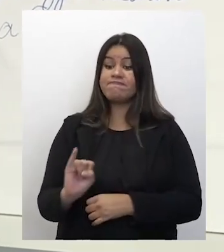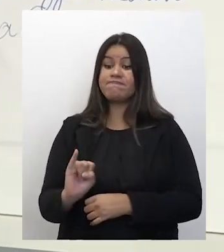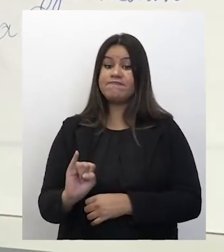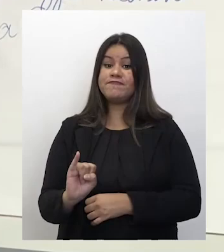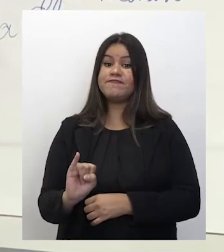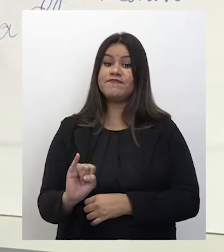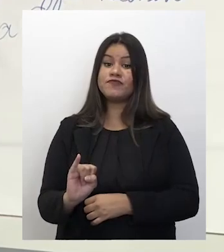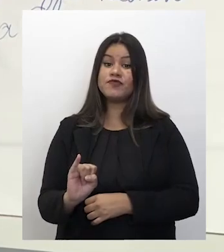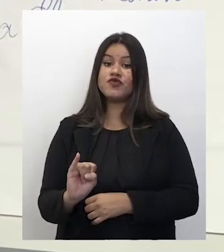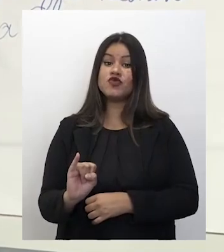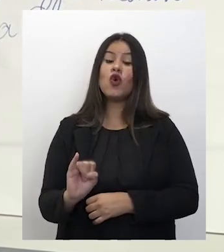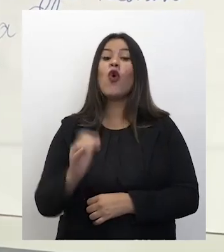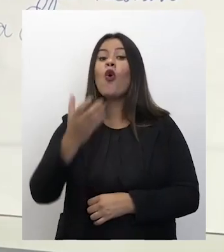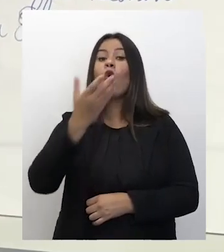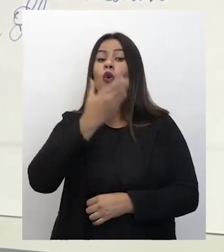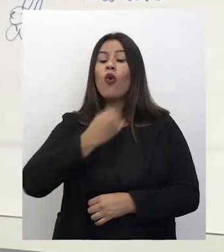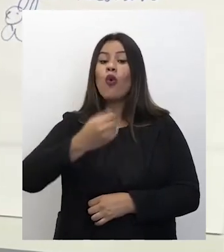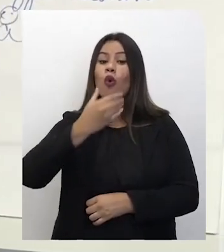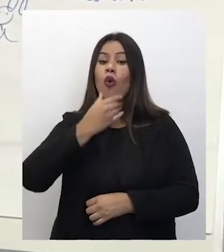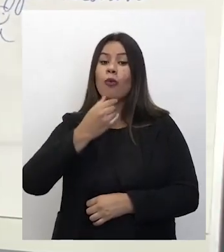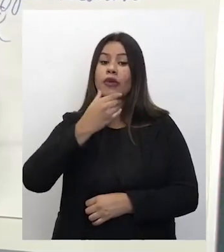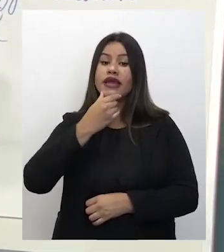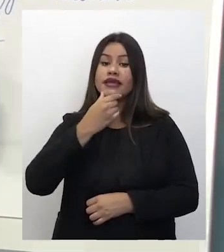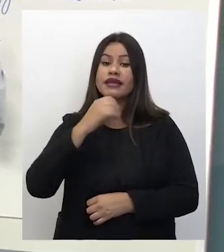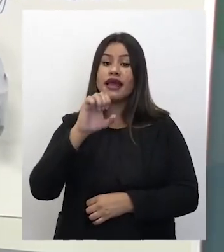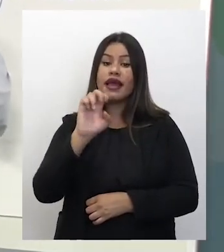o cara for heterozigoto?